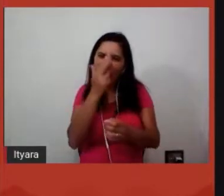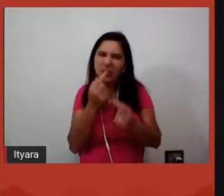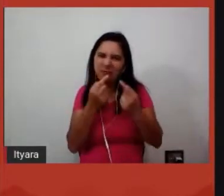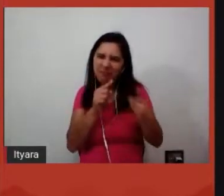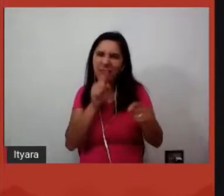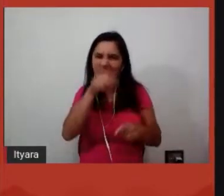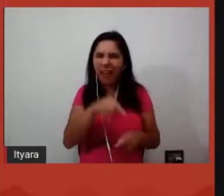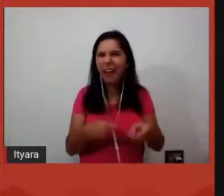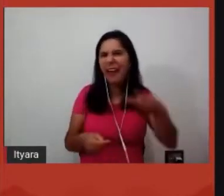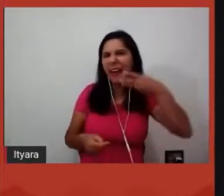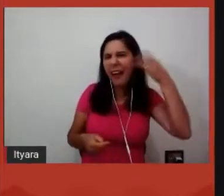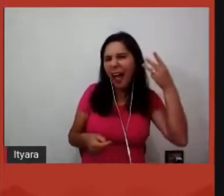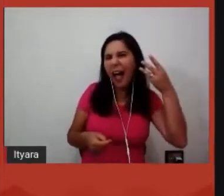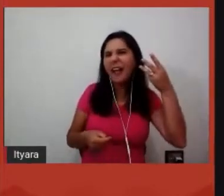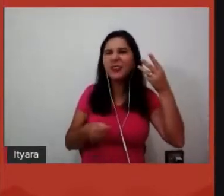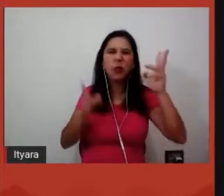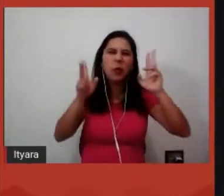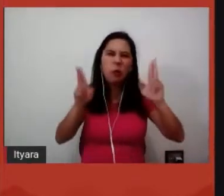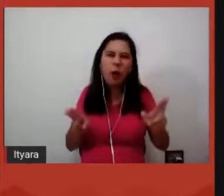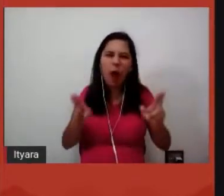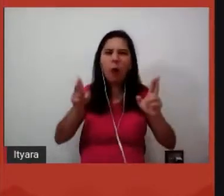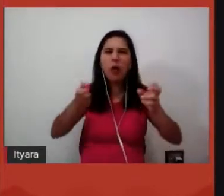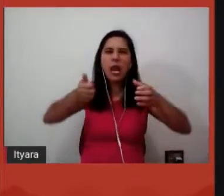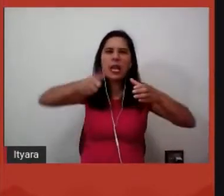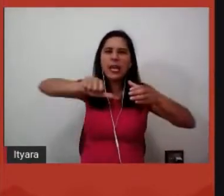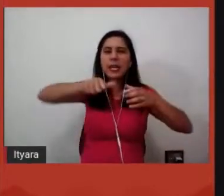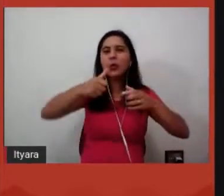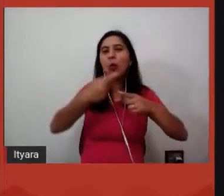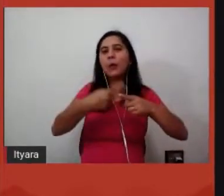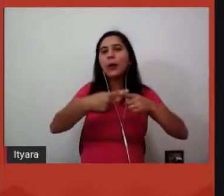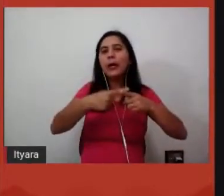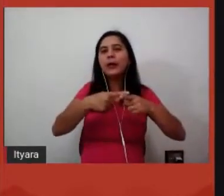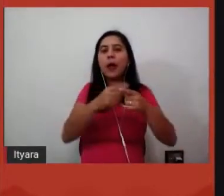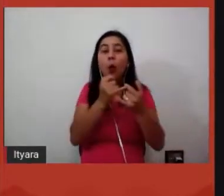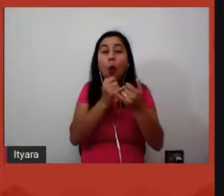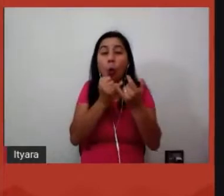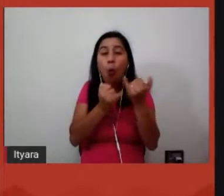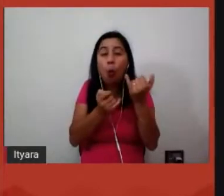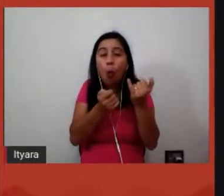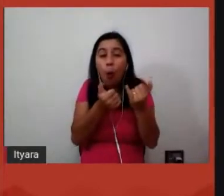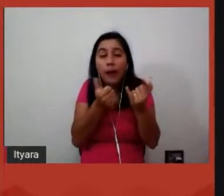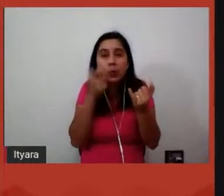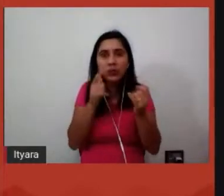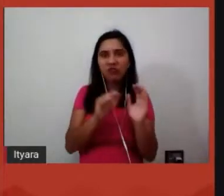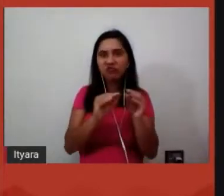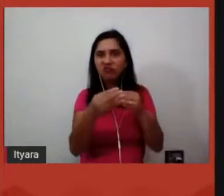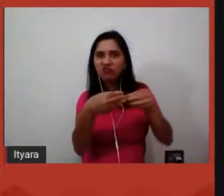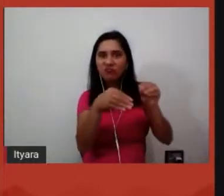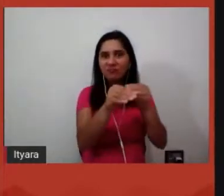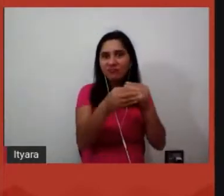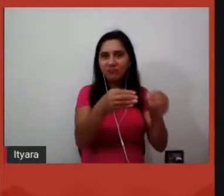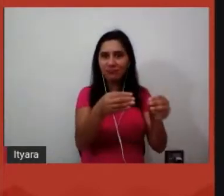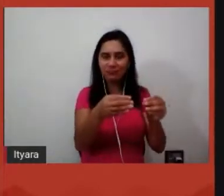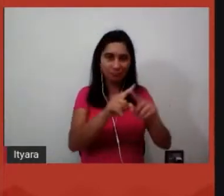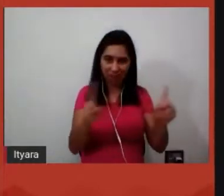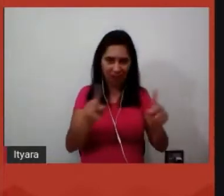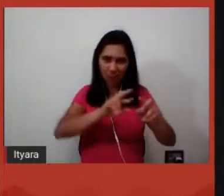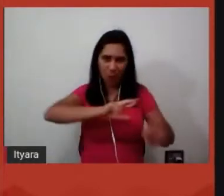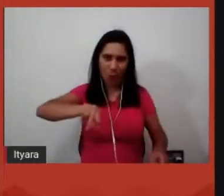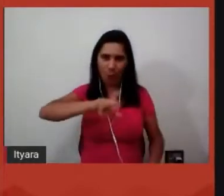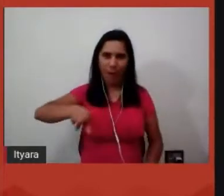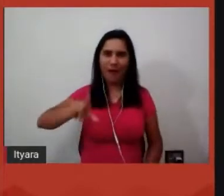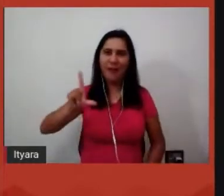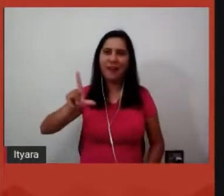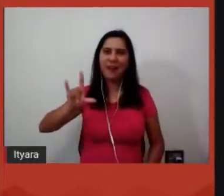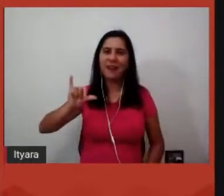ó, o gato é líquido, porque ele quase que consegue, né? Mas ele não consegue. Logo, ele não é líquido.